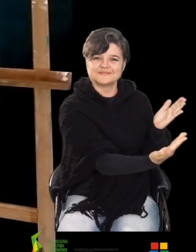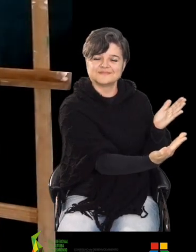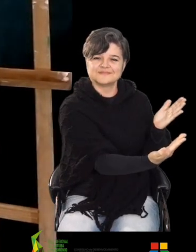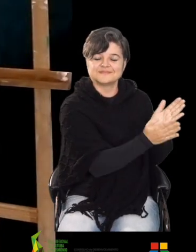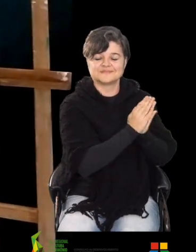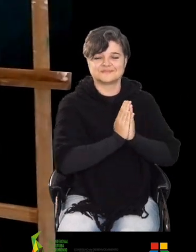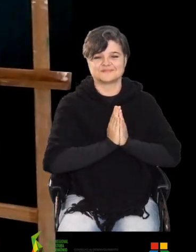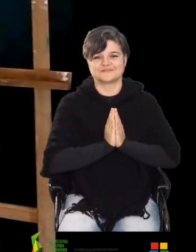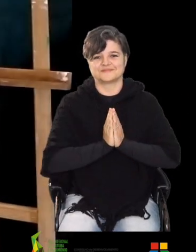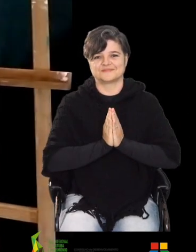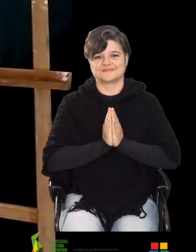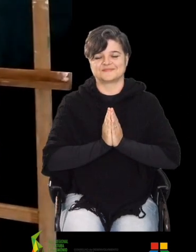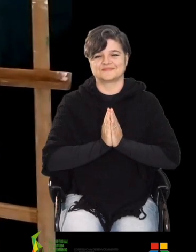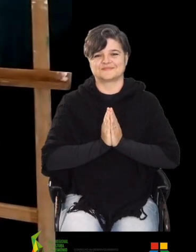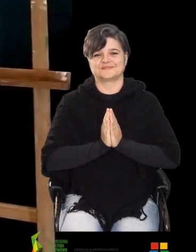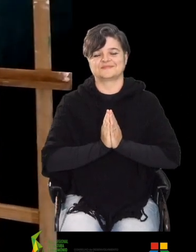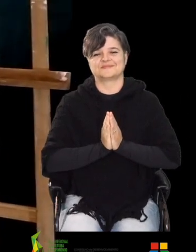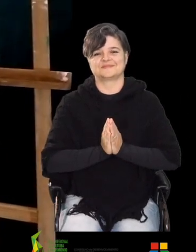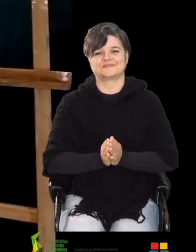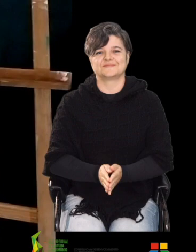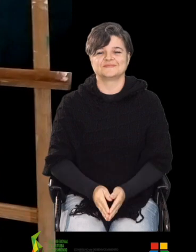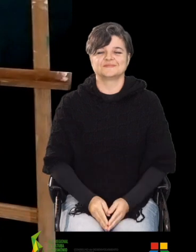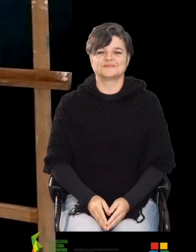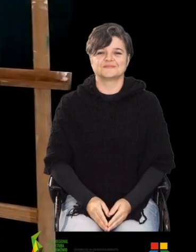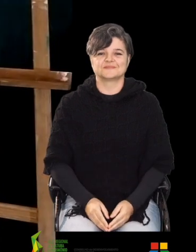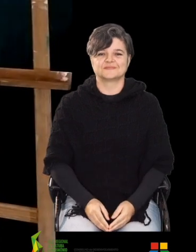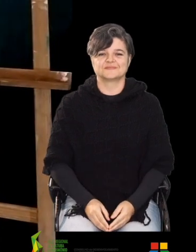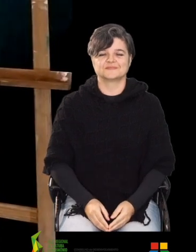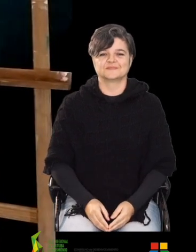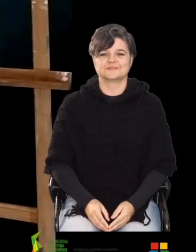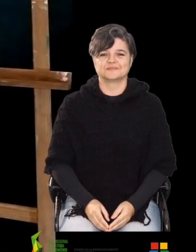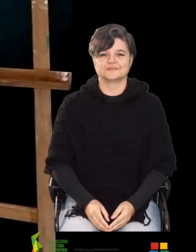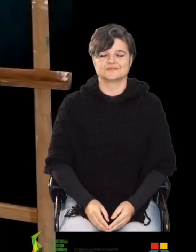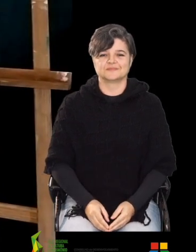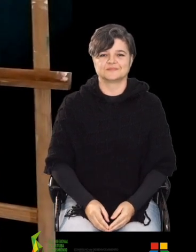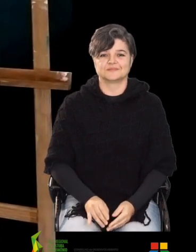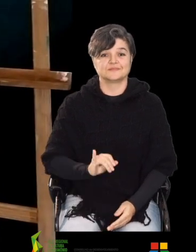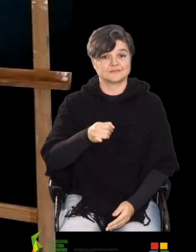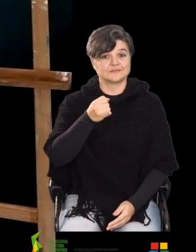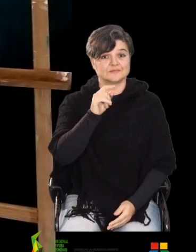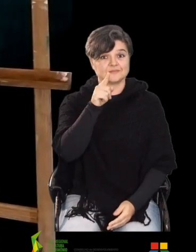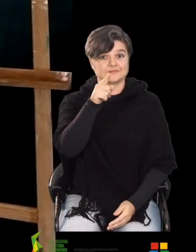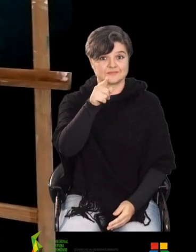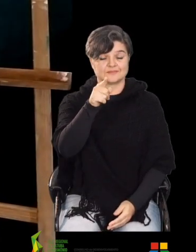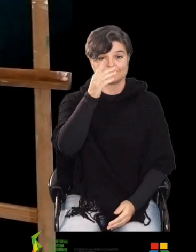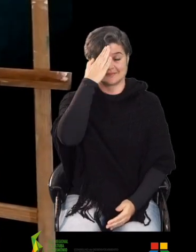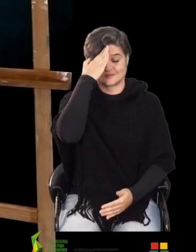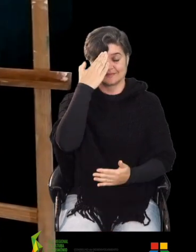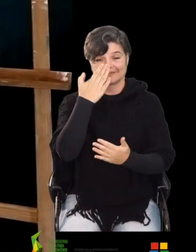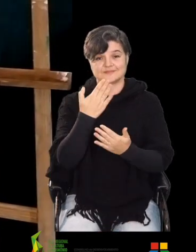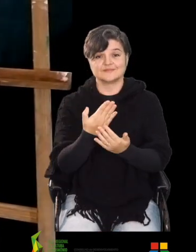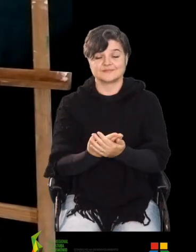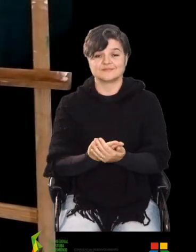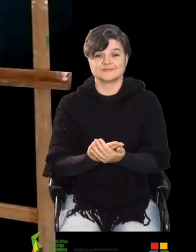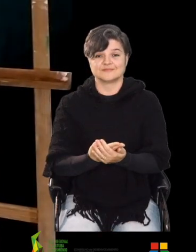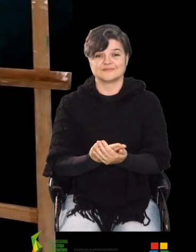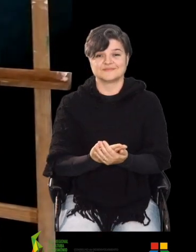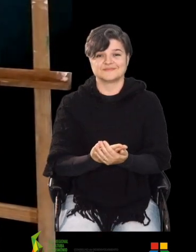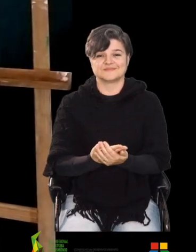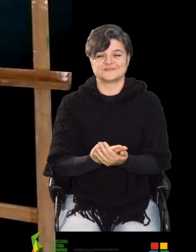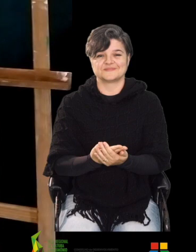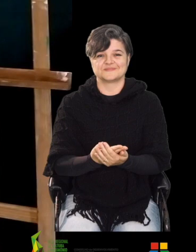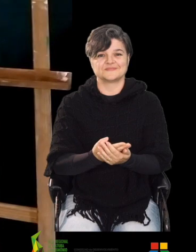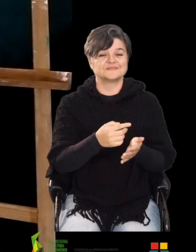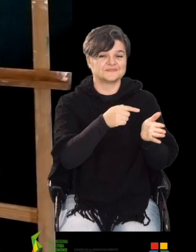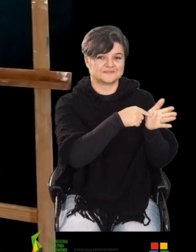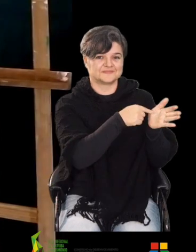e aí e se você acreditou e que